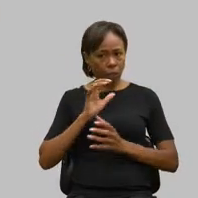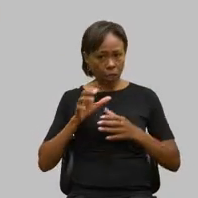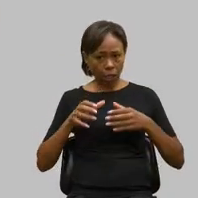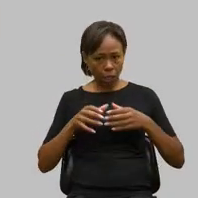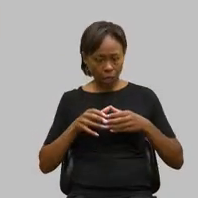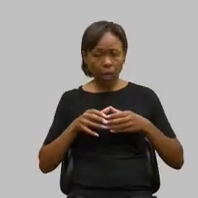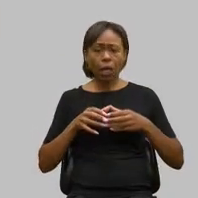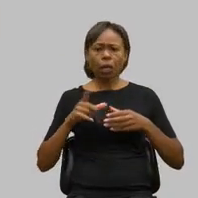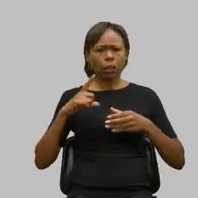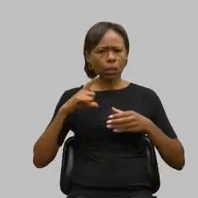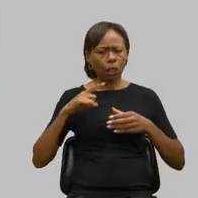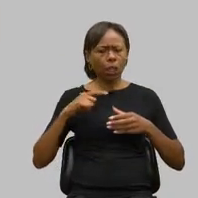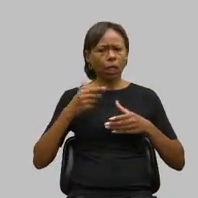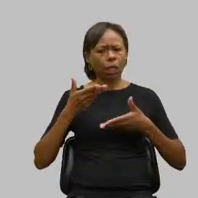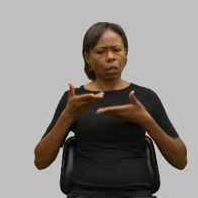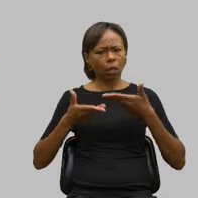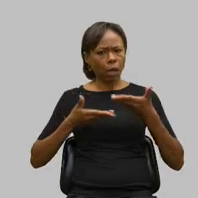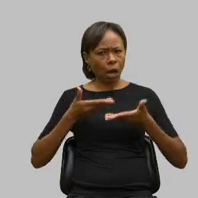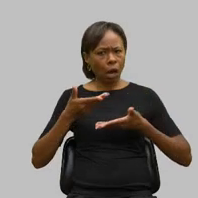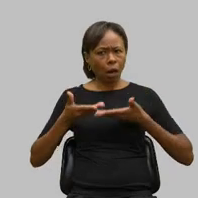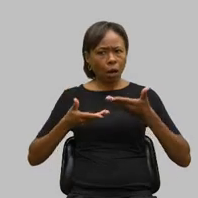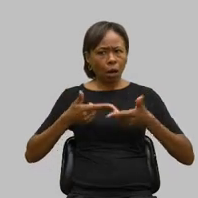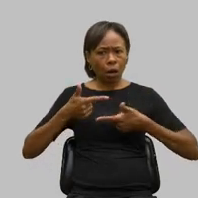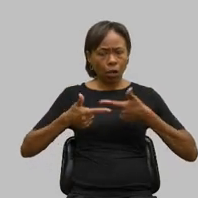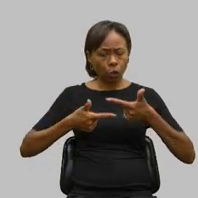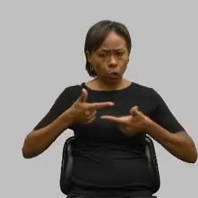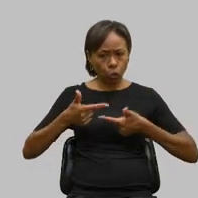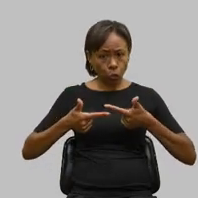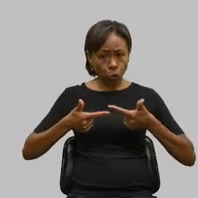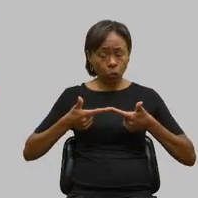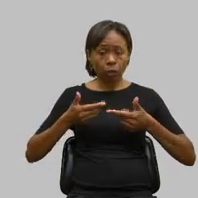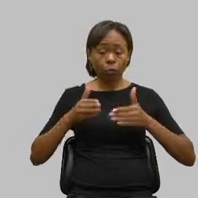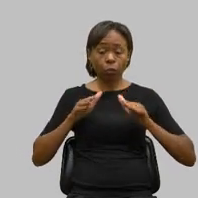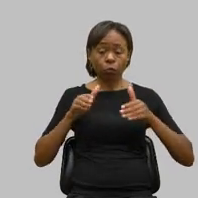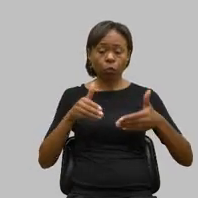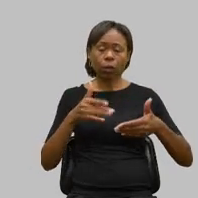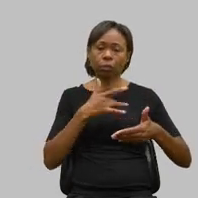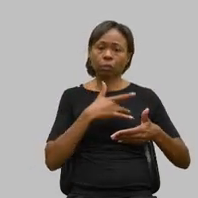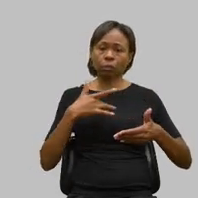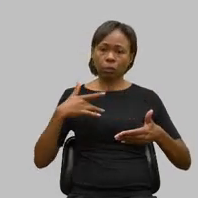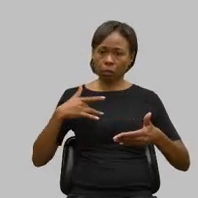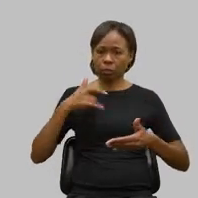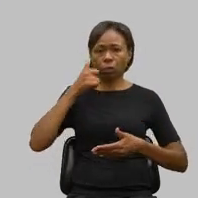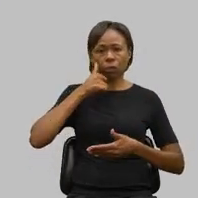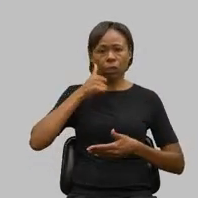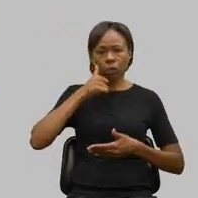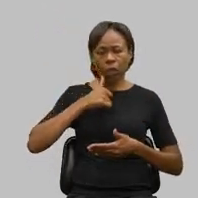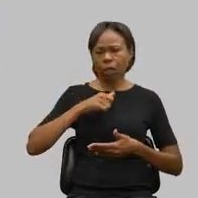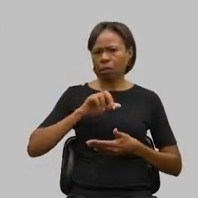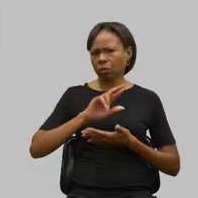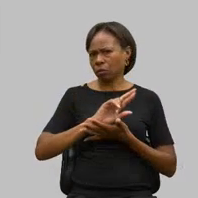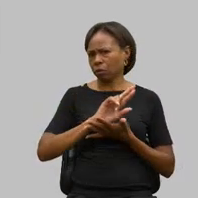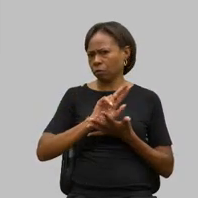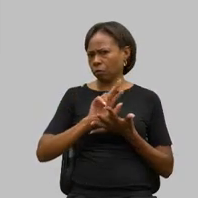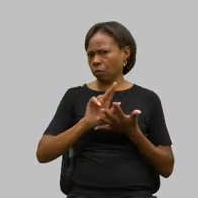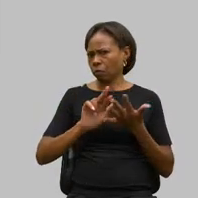ações específicas da saúde da mulher, tem a ver com vários pontos, inclusive